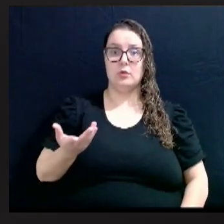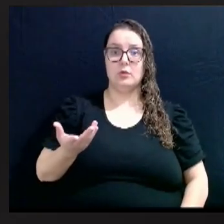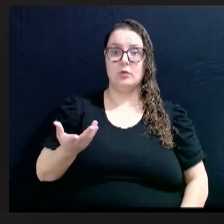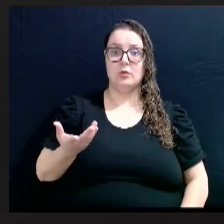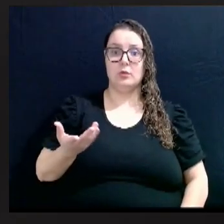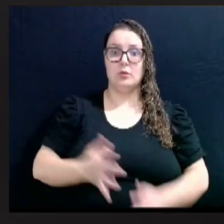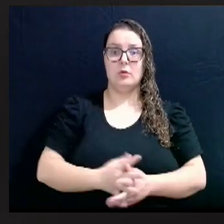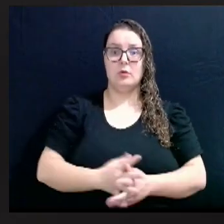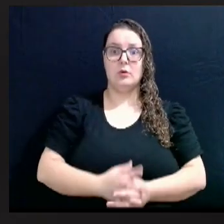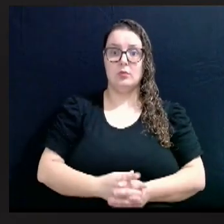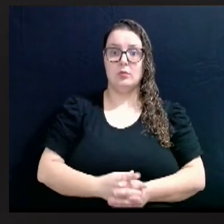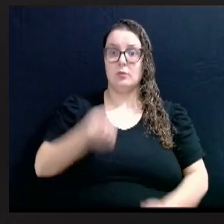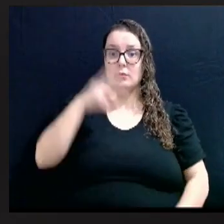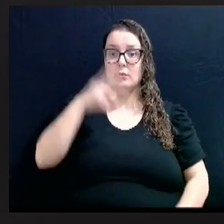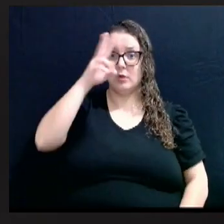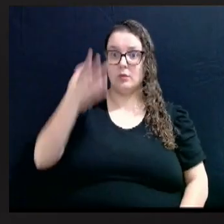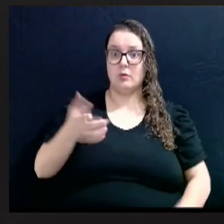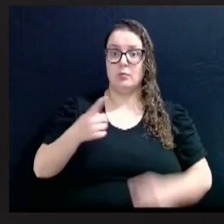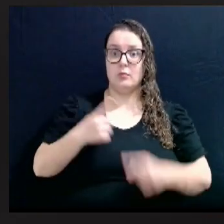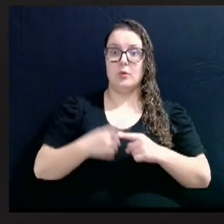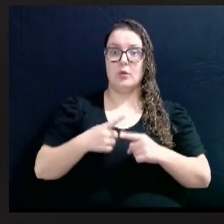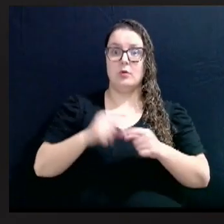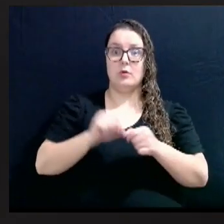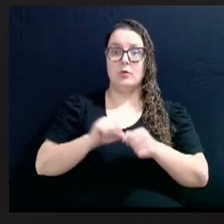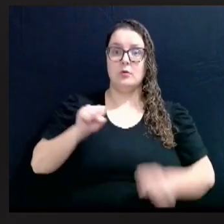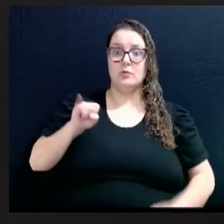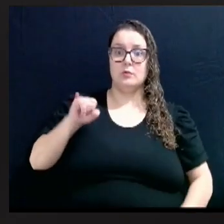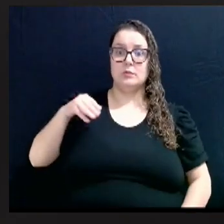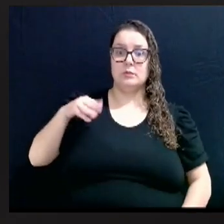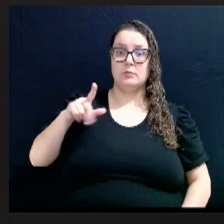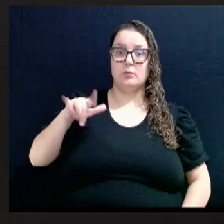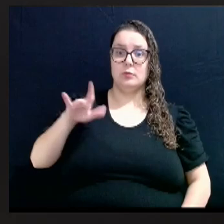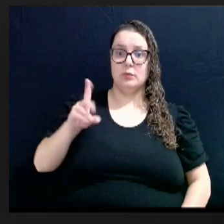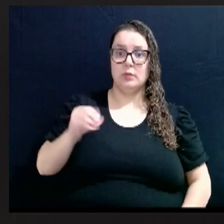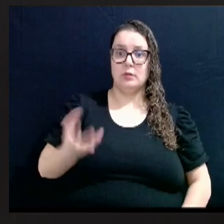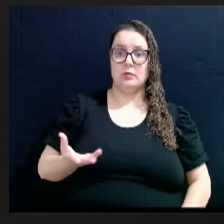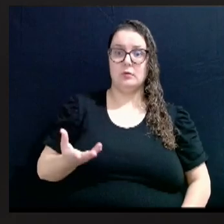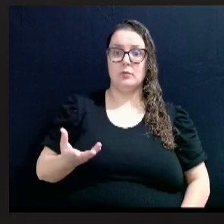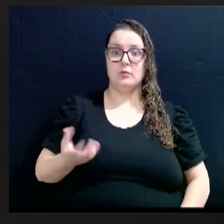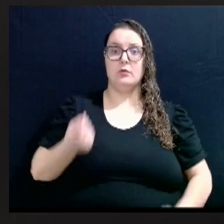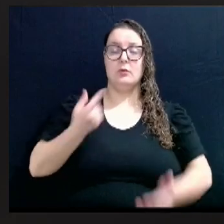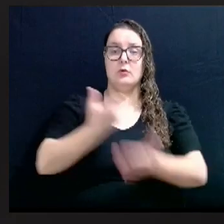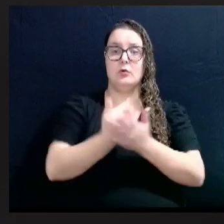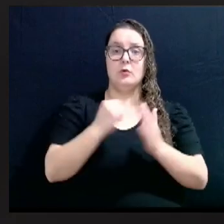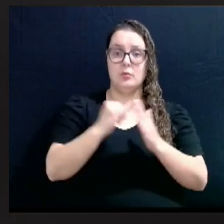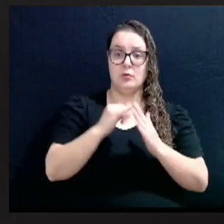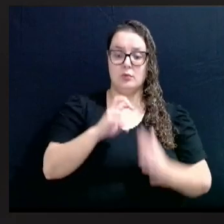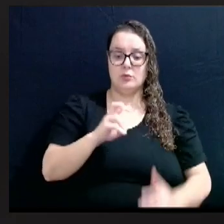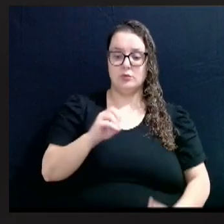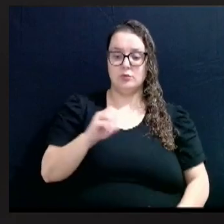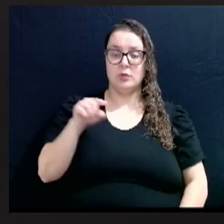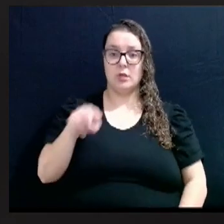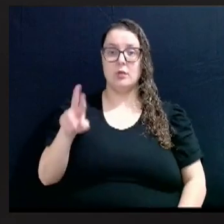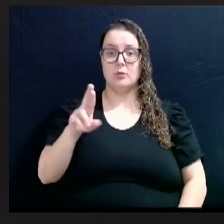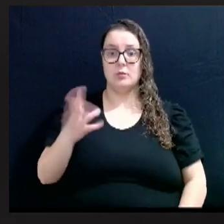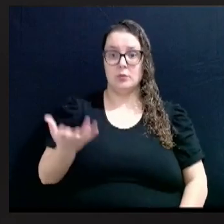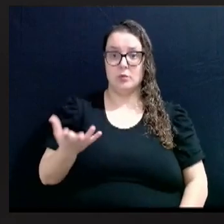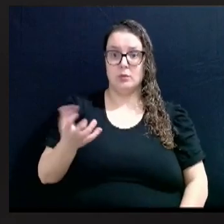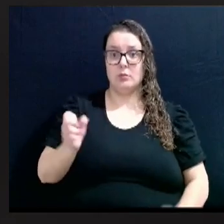lembrado isso, porque eu fiz um simulado, você comprando um imóvel de 500 mil, tá? Onde você vai